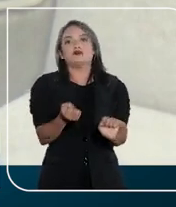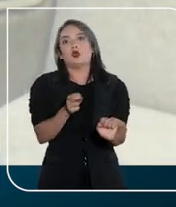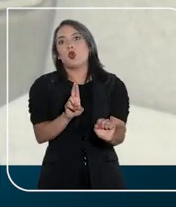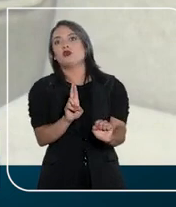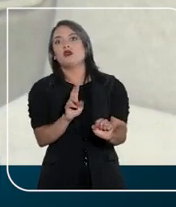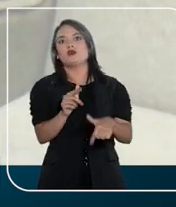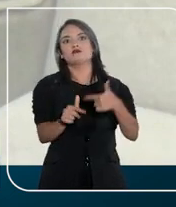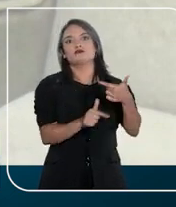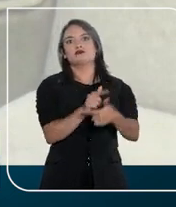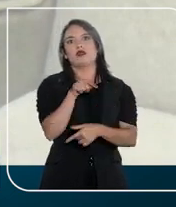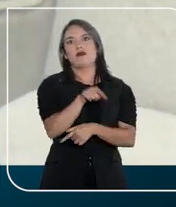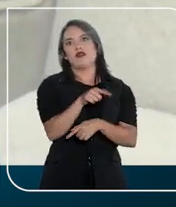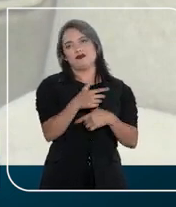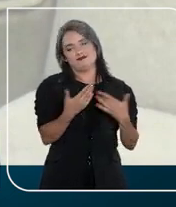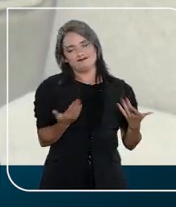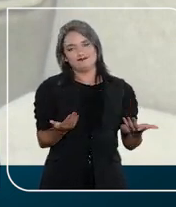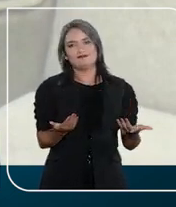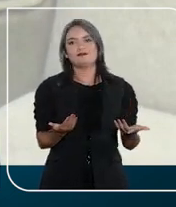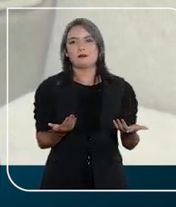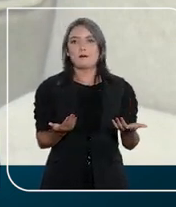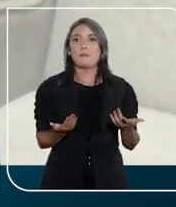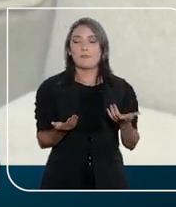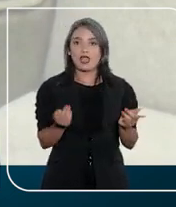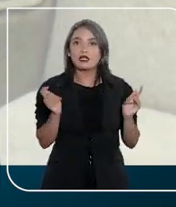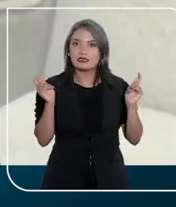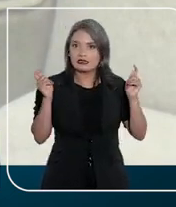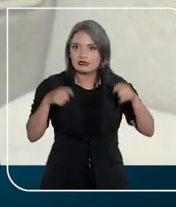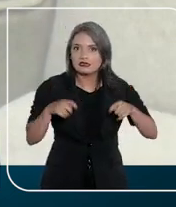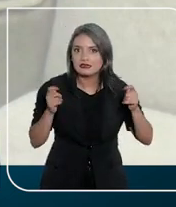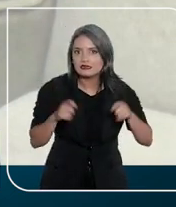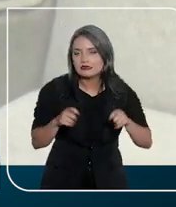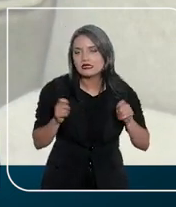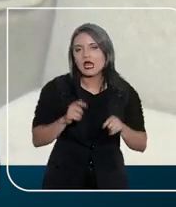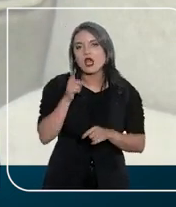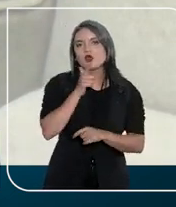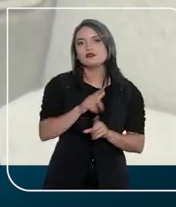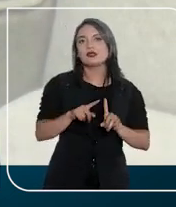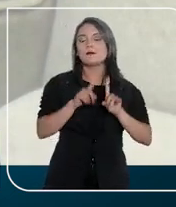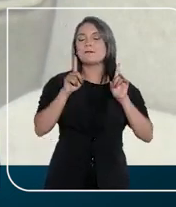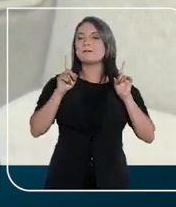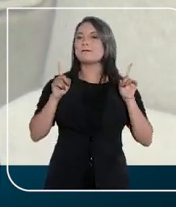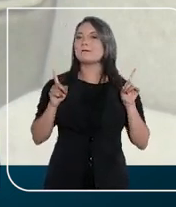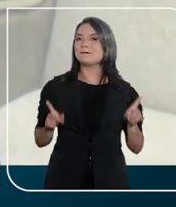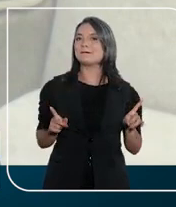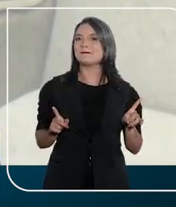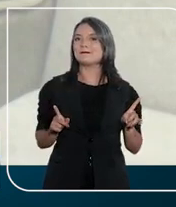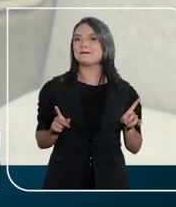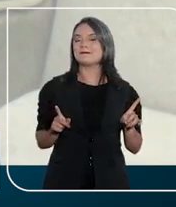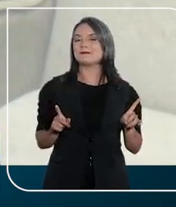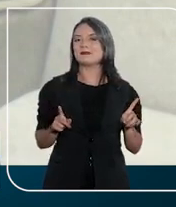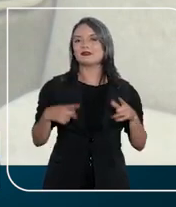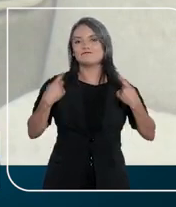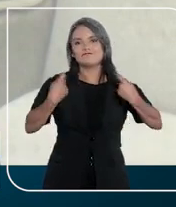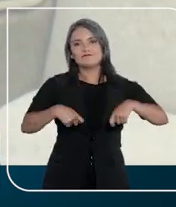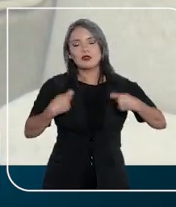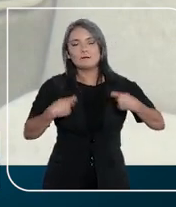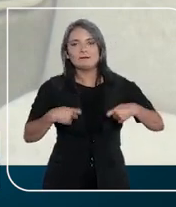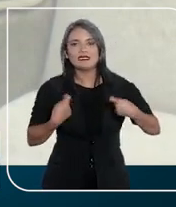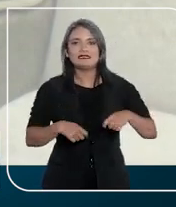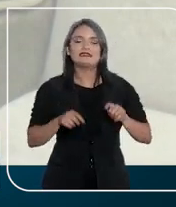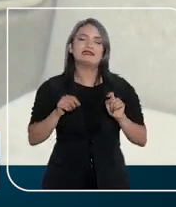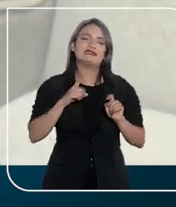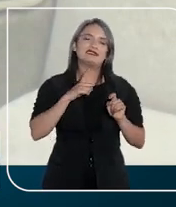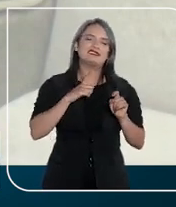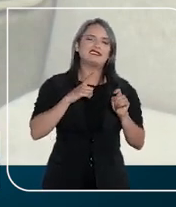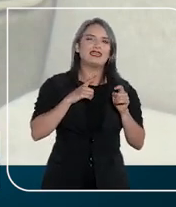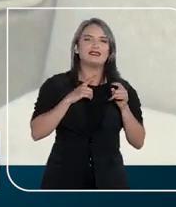de um cargo público. Evidentemente que isso é possível, mas isso deve ser objeto de uma